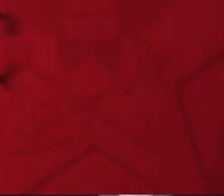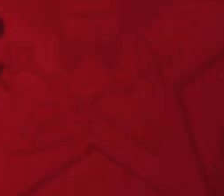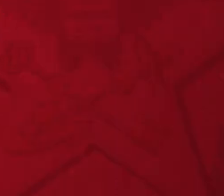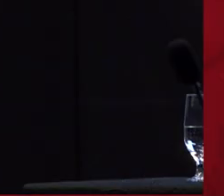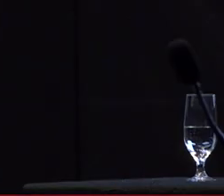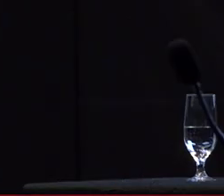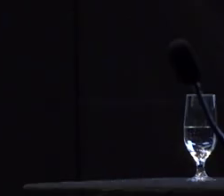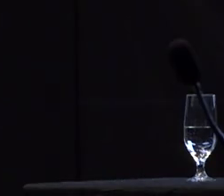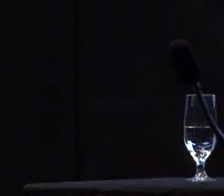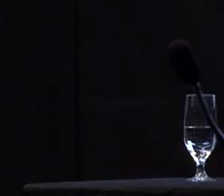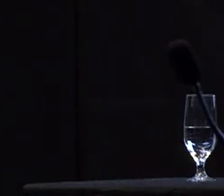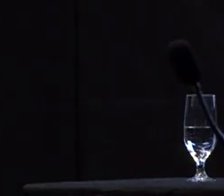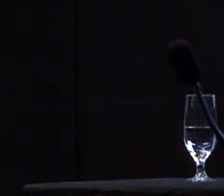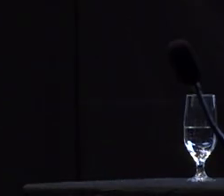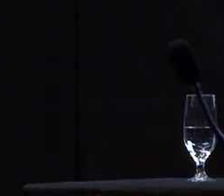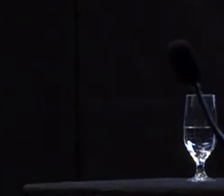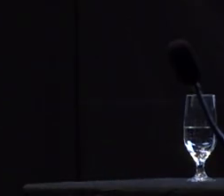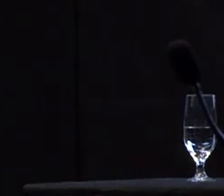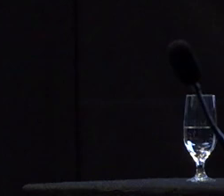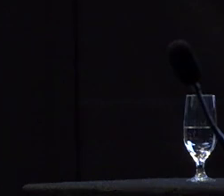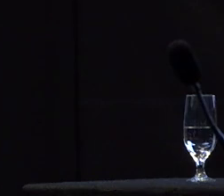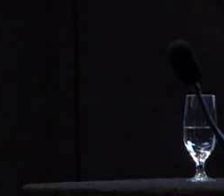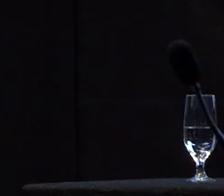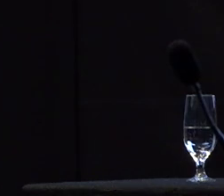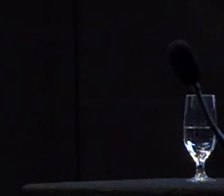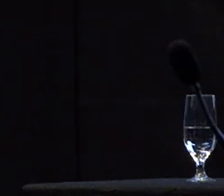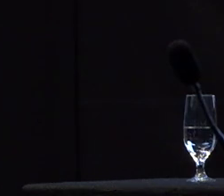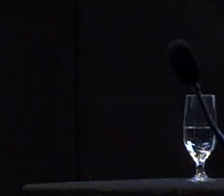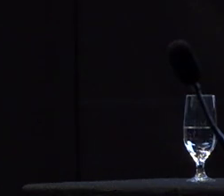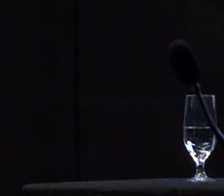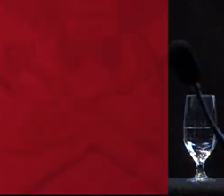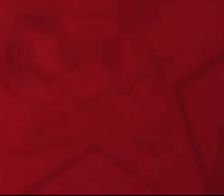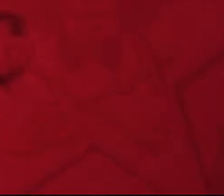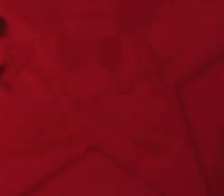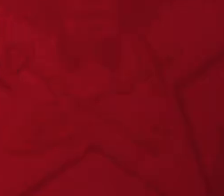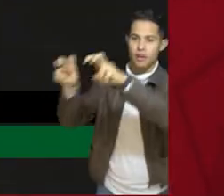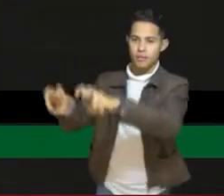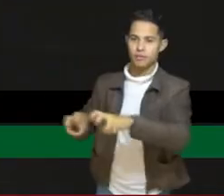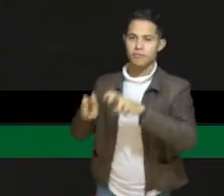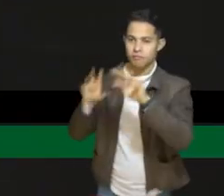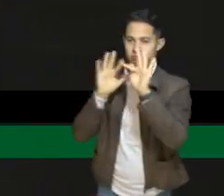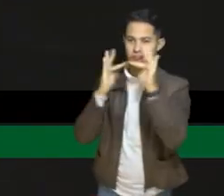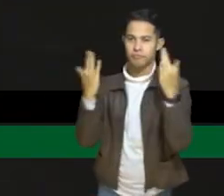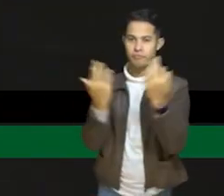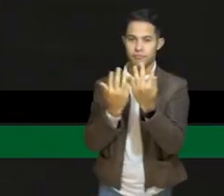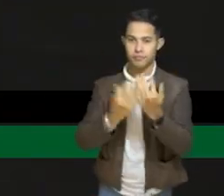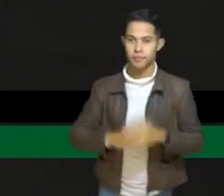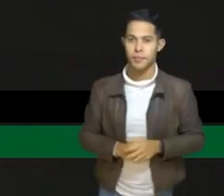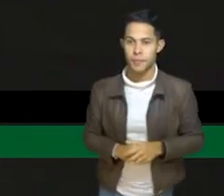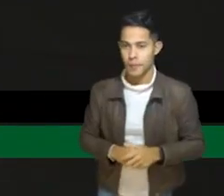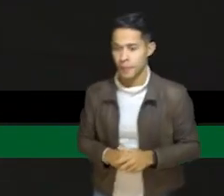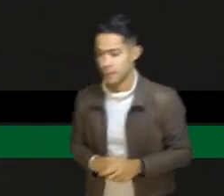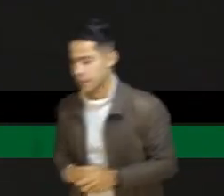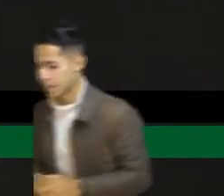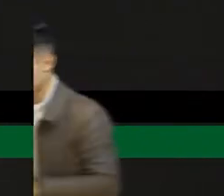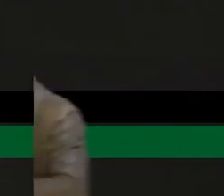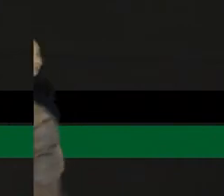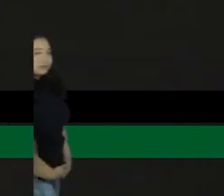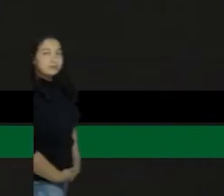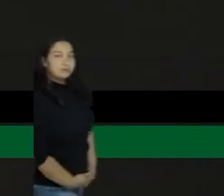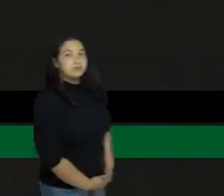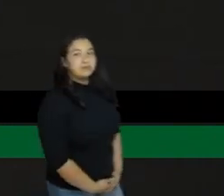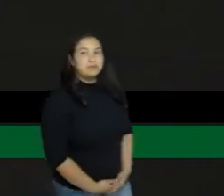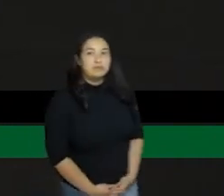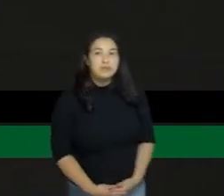junho. O deputado Rodrigo Praes falou sobre a agricultura familiar na região norte. Essa região que é a maior região produtora